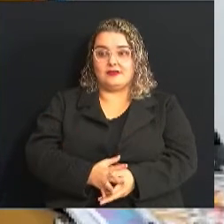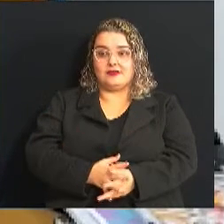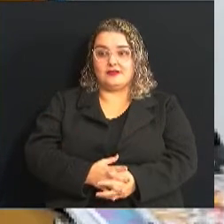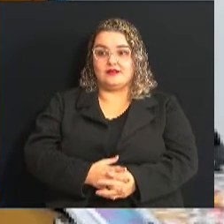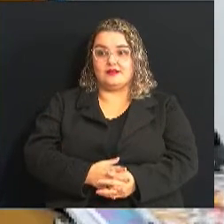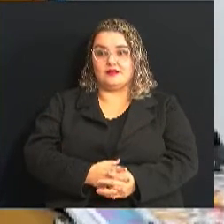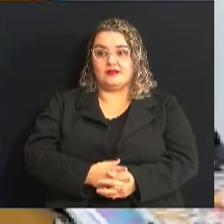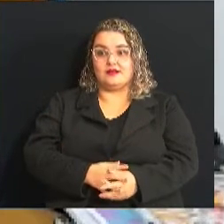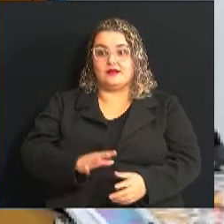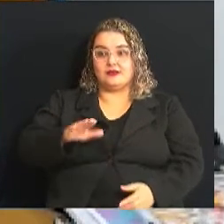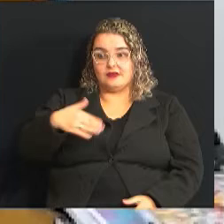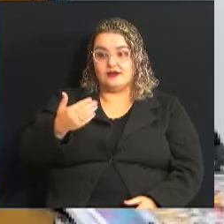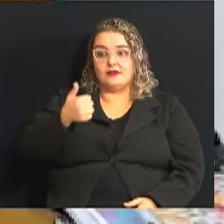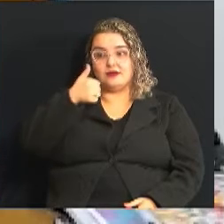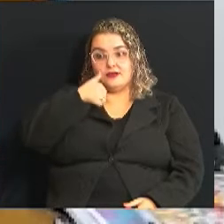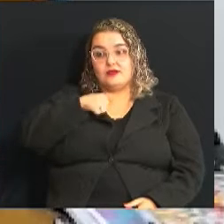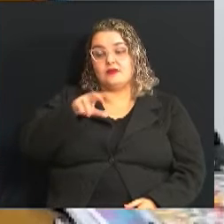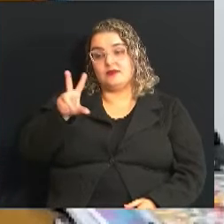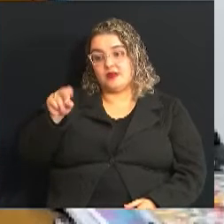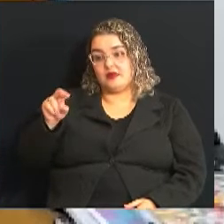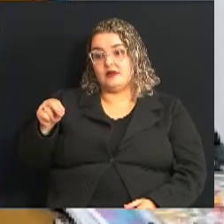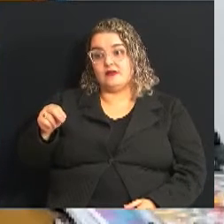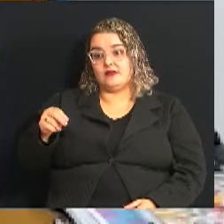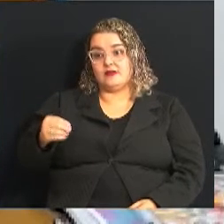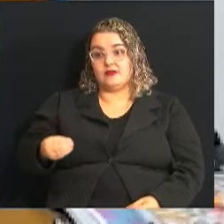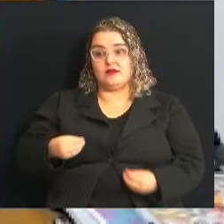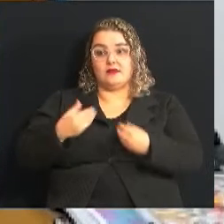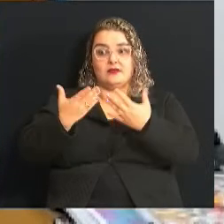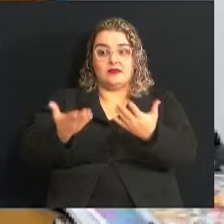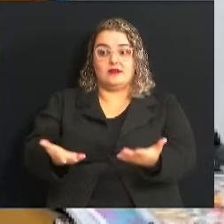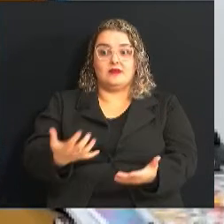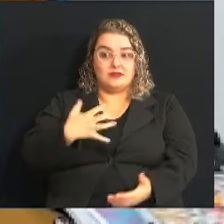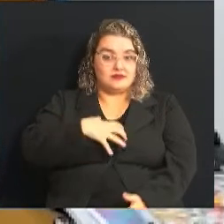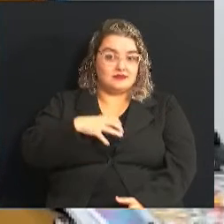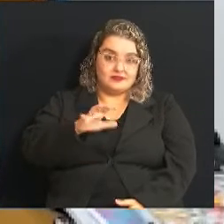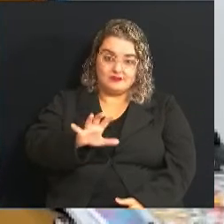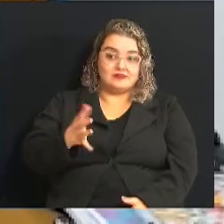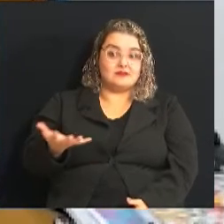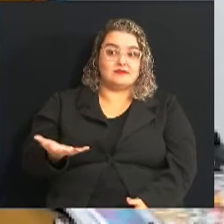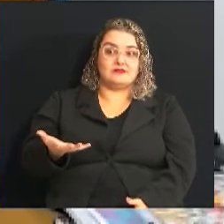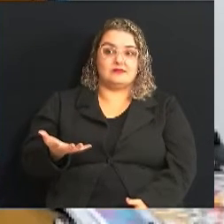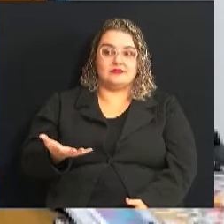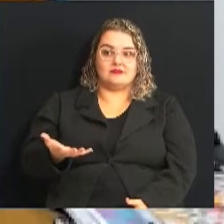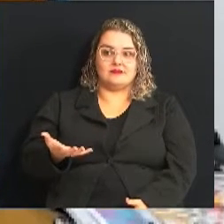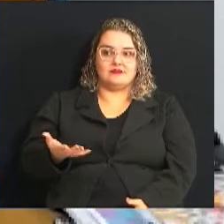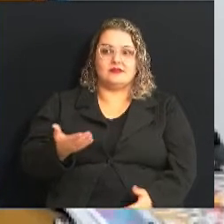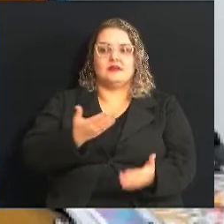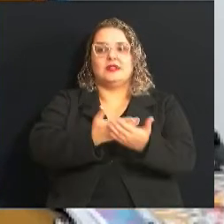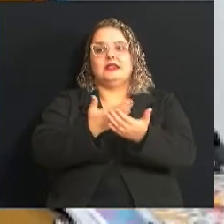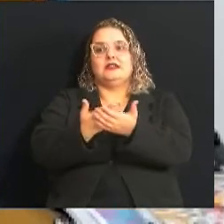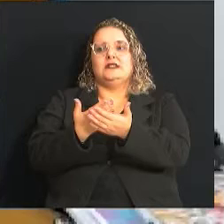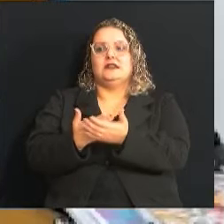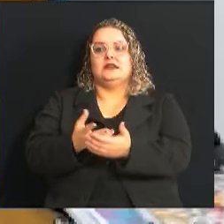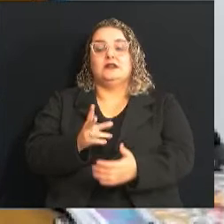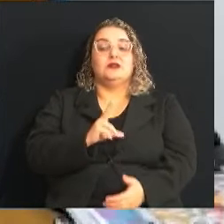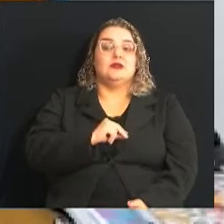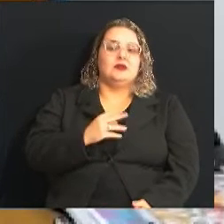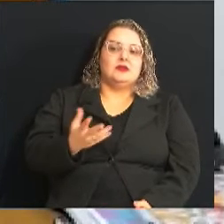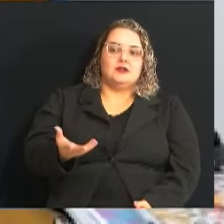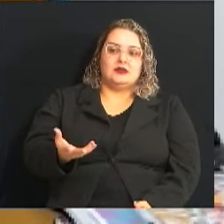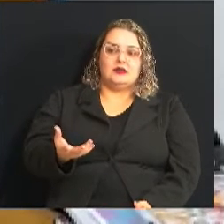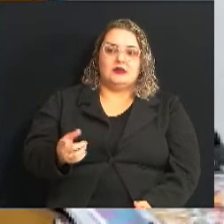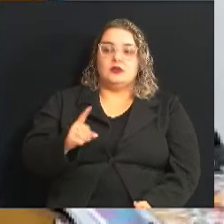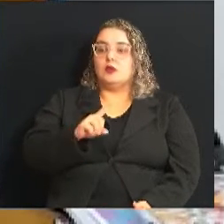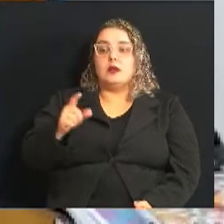quando a minha irmã morreu, quando nós demos a notícia, foi dessa forma também. Aí depois estudando, nossa, então não é para se